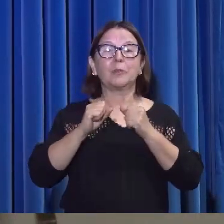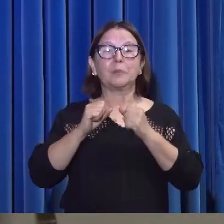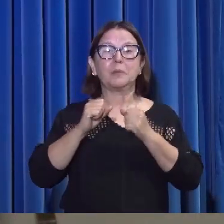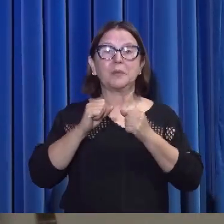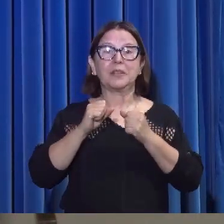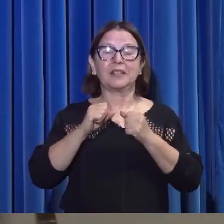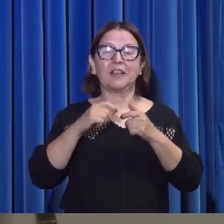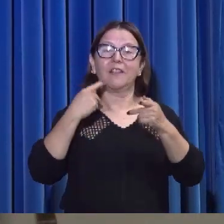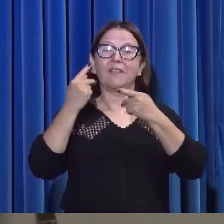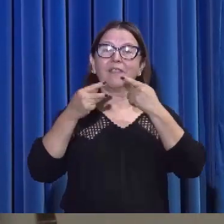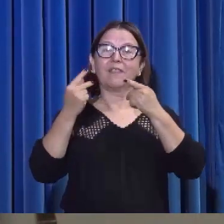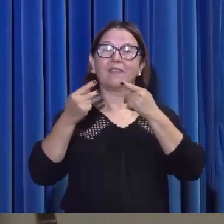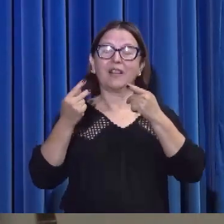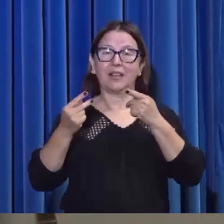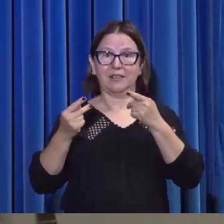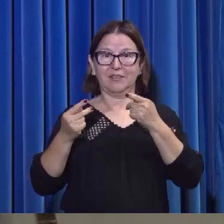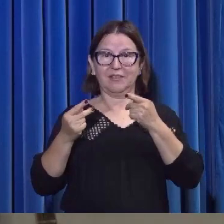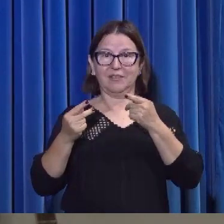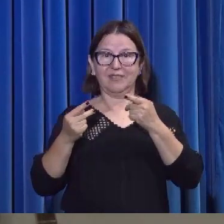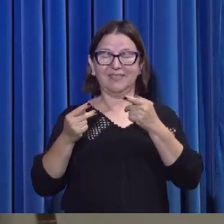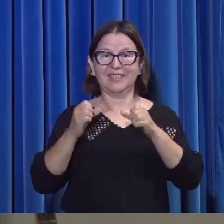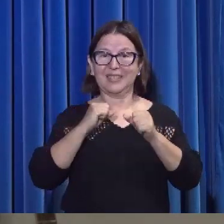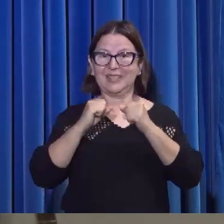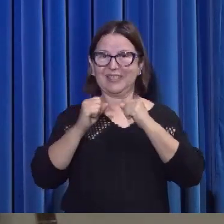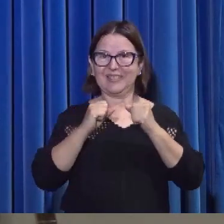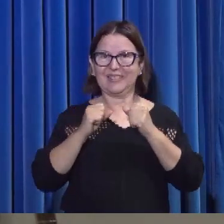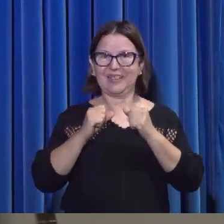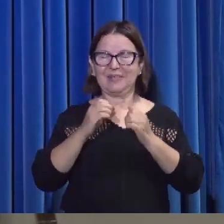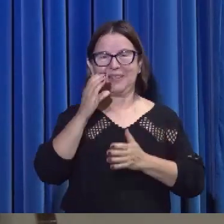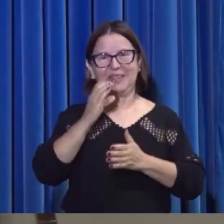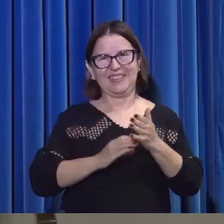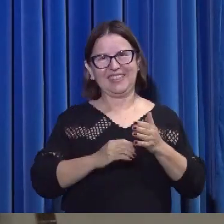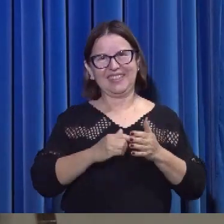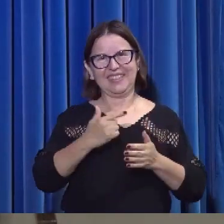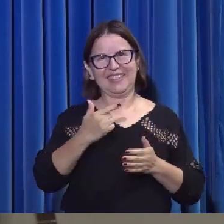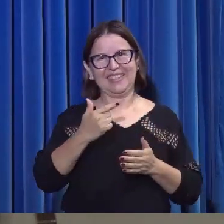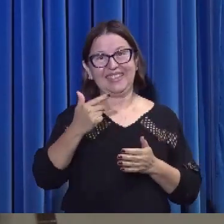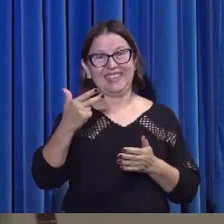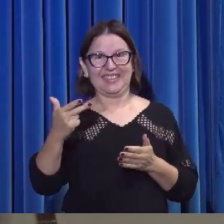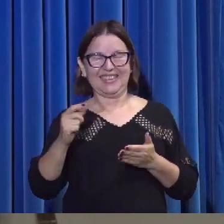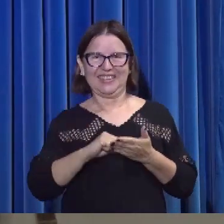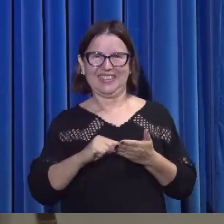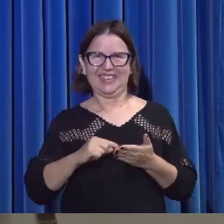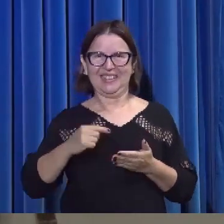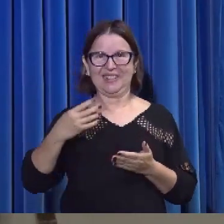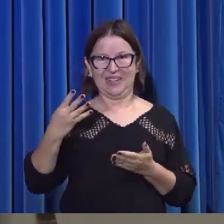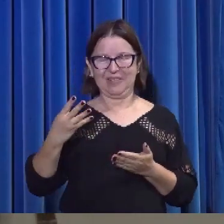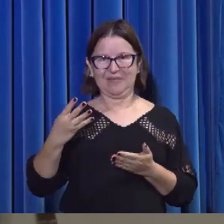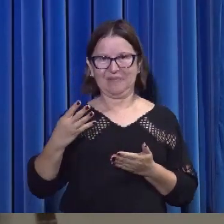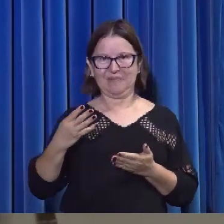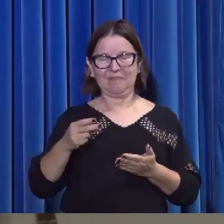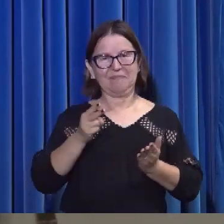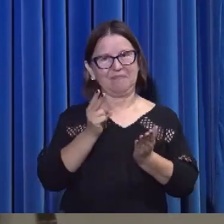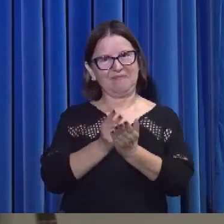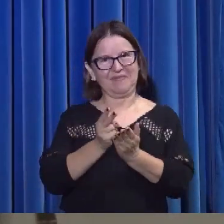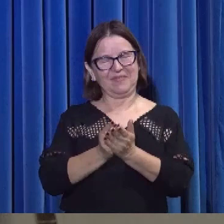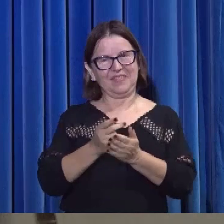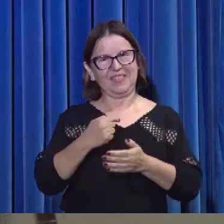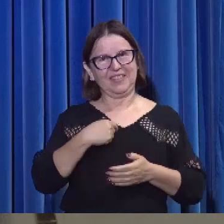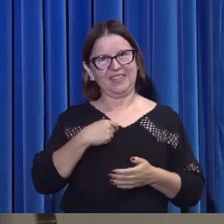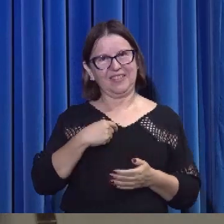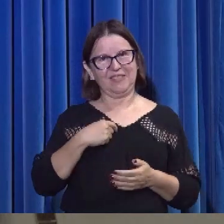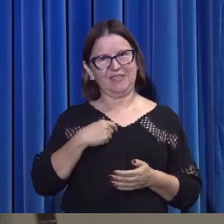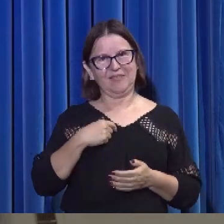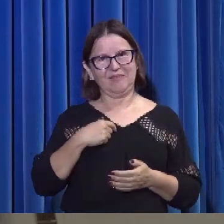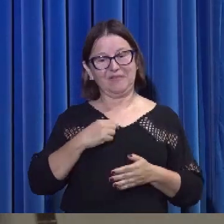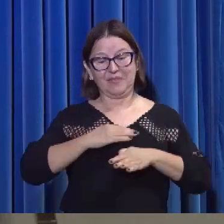no tão conhecido Salmo 23, versículo 4. Ainda que eu ande